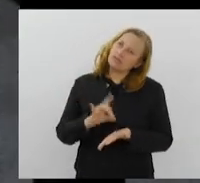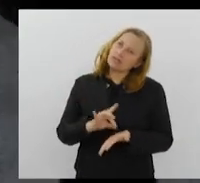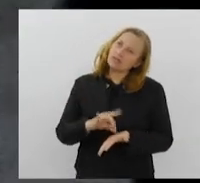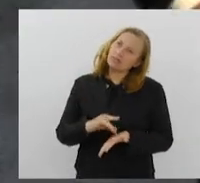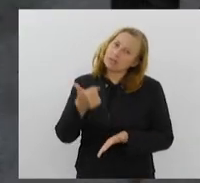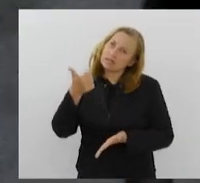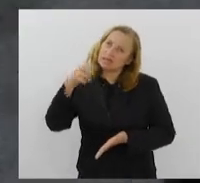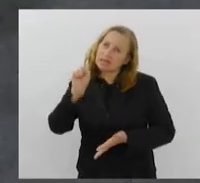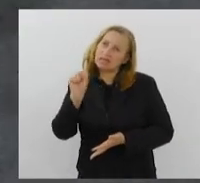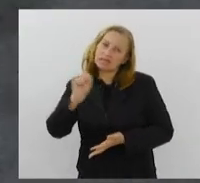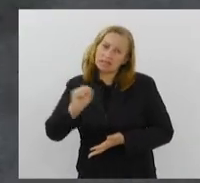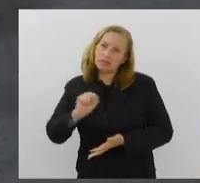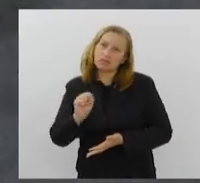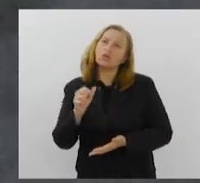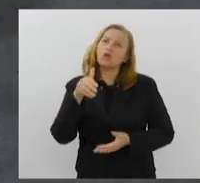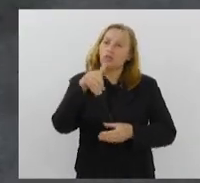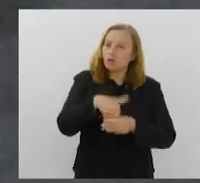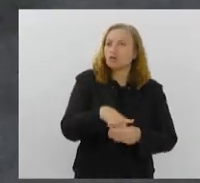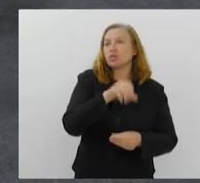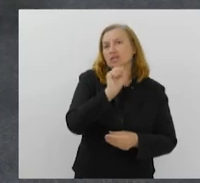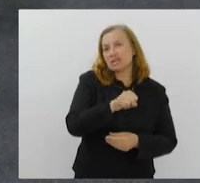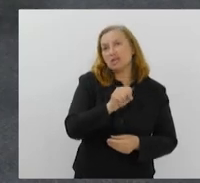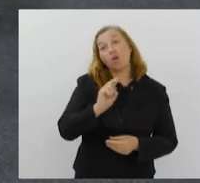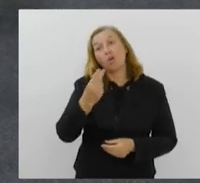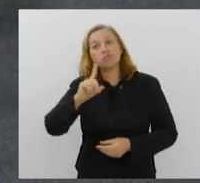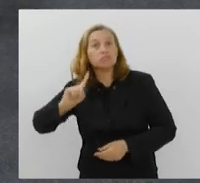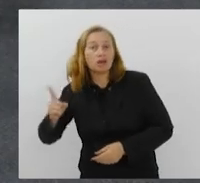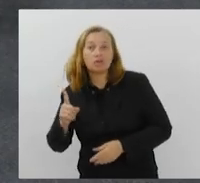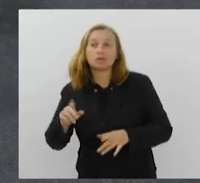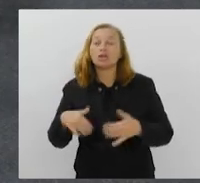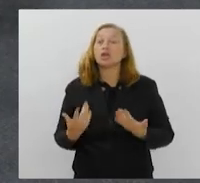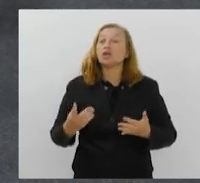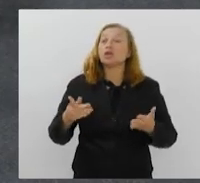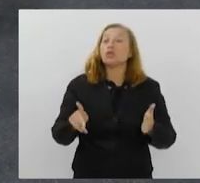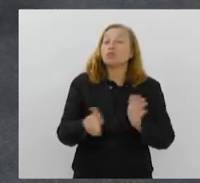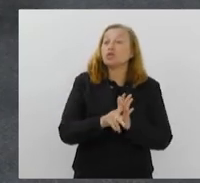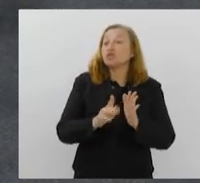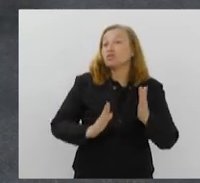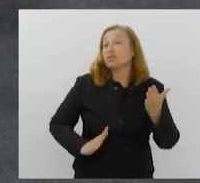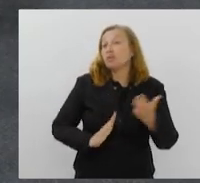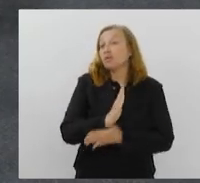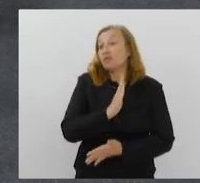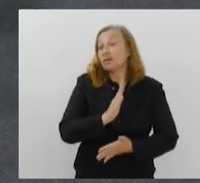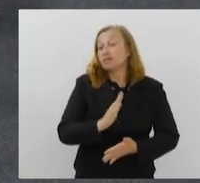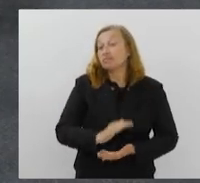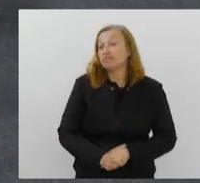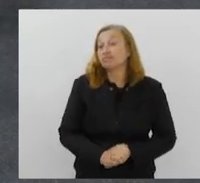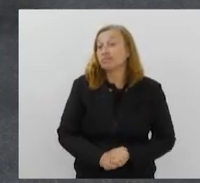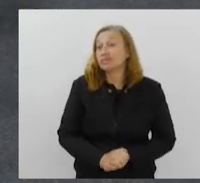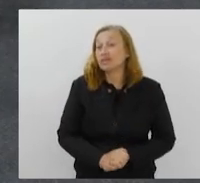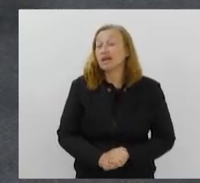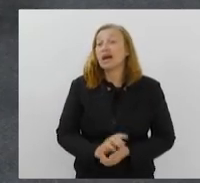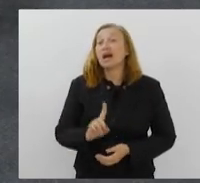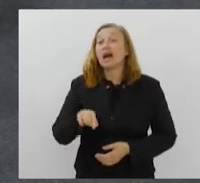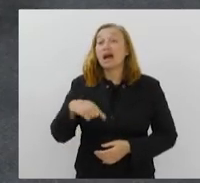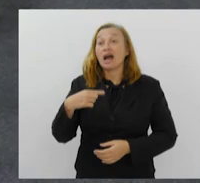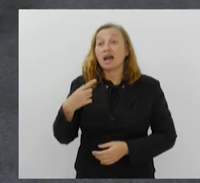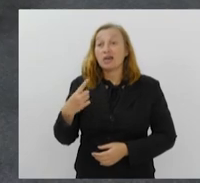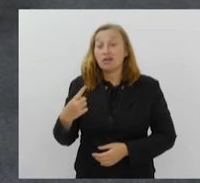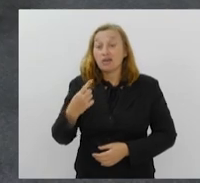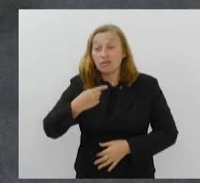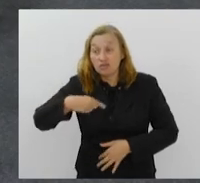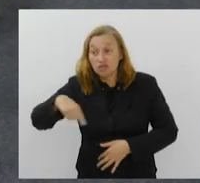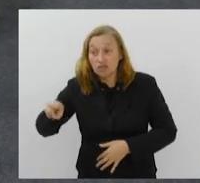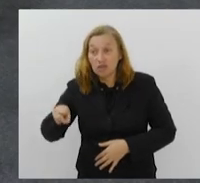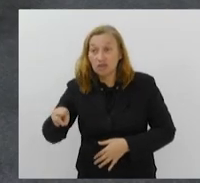15 segundos, você vota sim ou vota não. E o projeto foi aprovado. Aí foi a sanção do